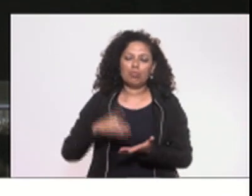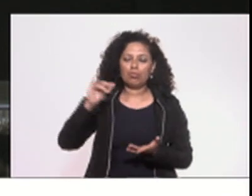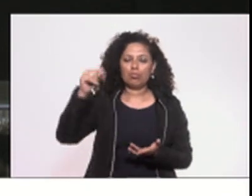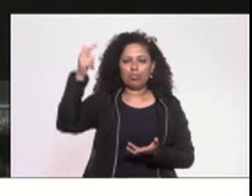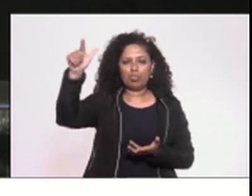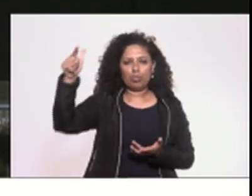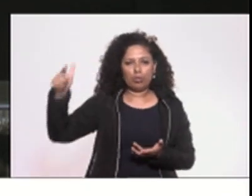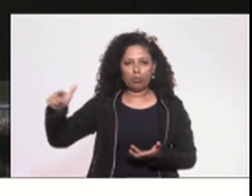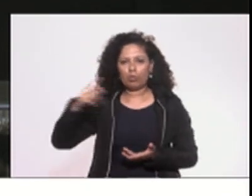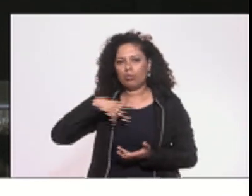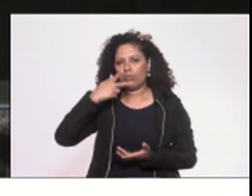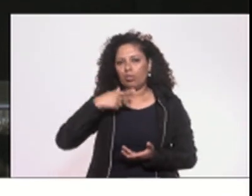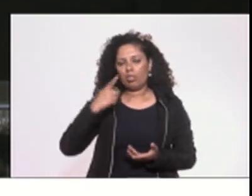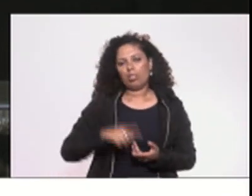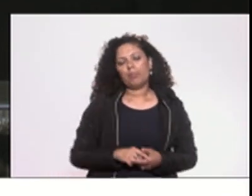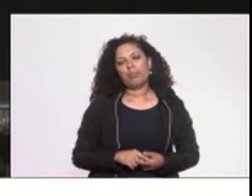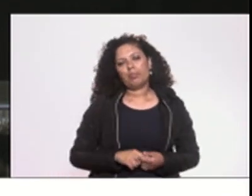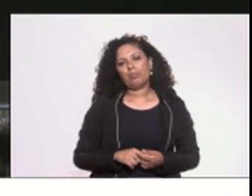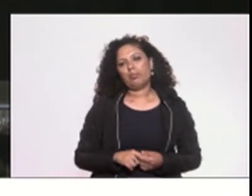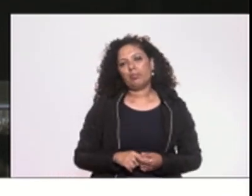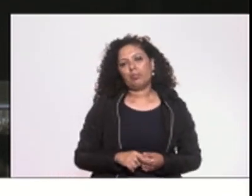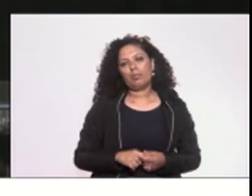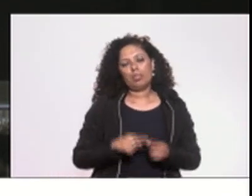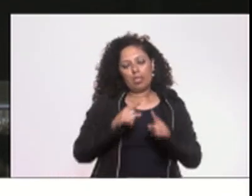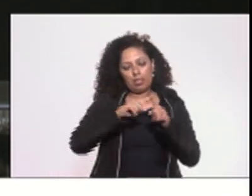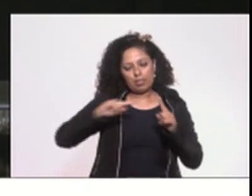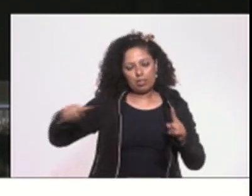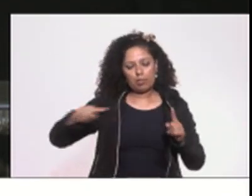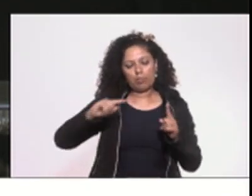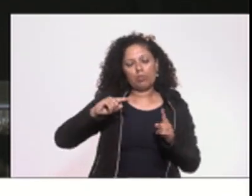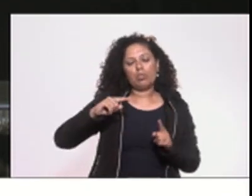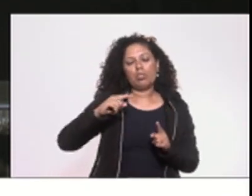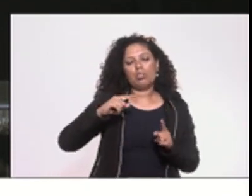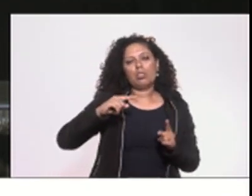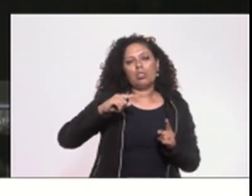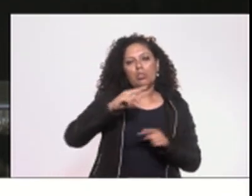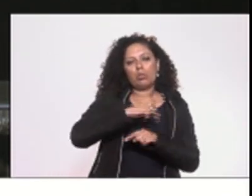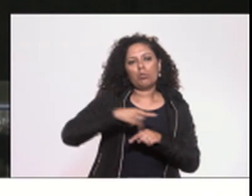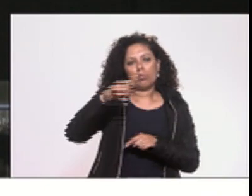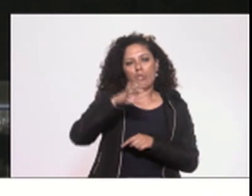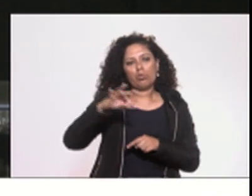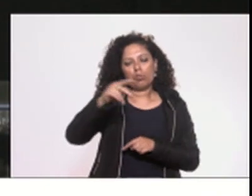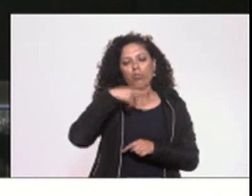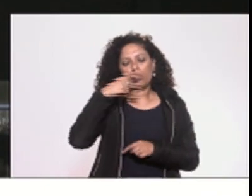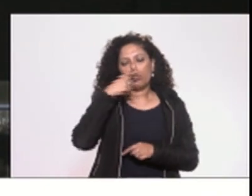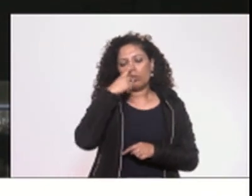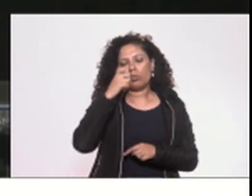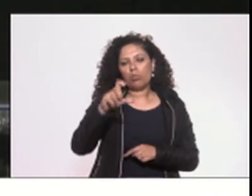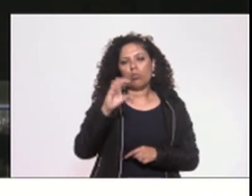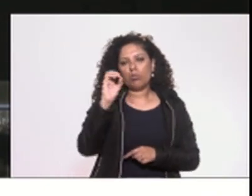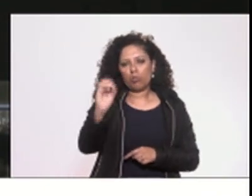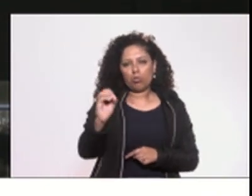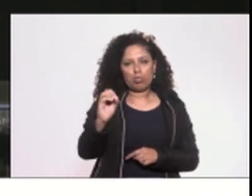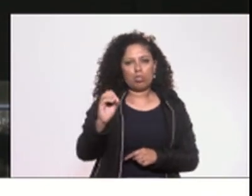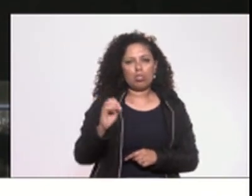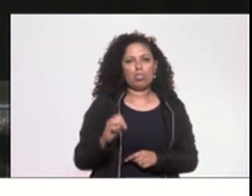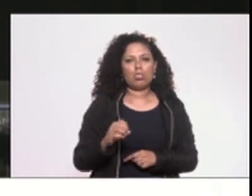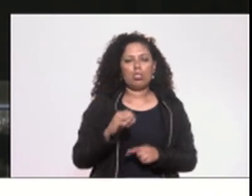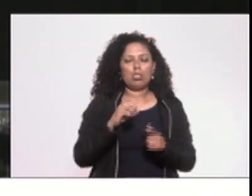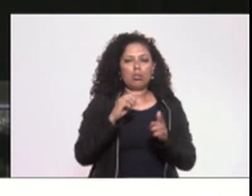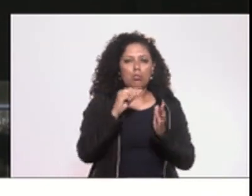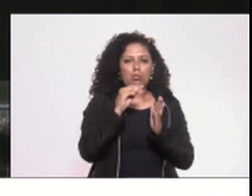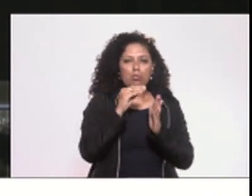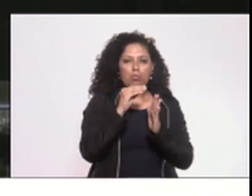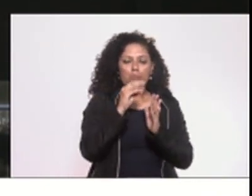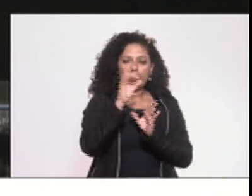gente citou no início. A Semana Nacional do Lixo Zero e a Semana Estadual, que foi definida e determinada